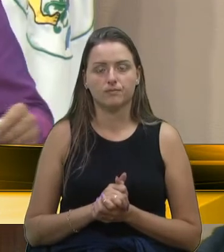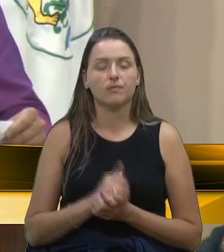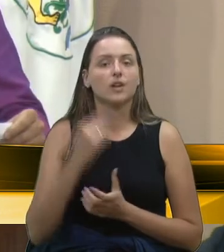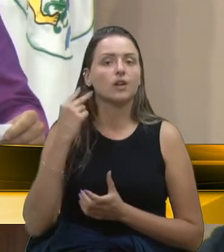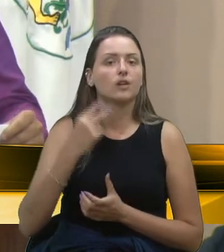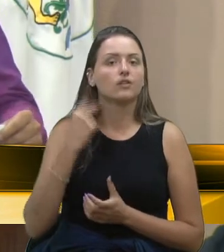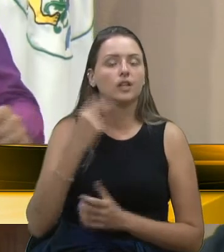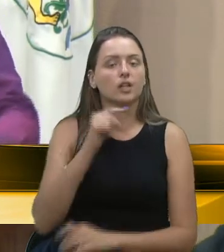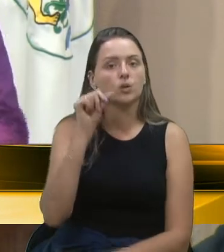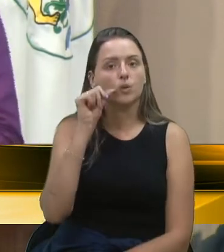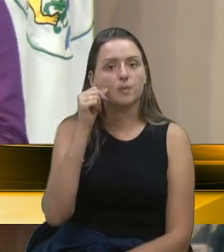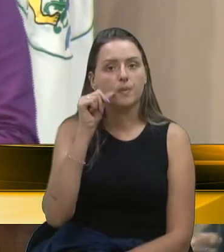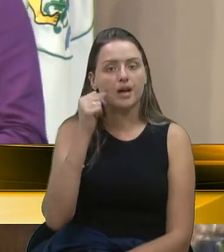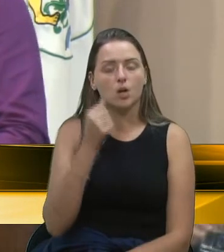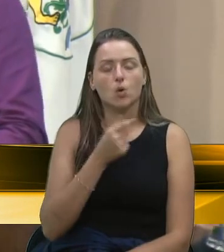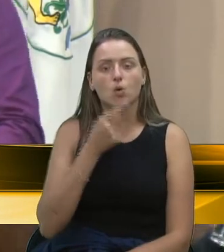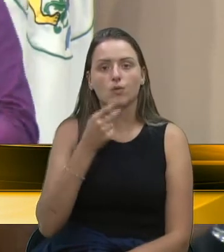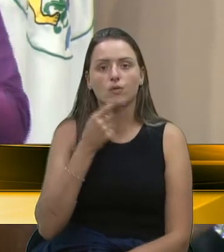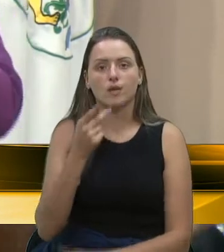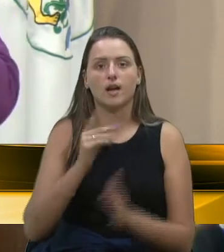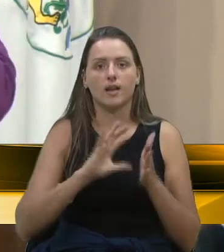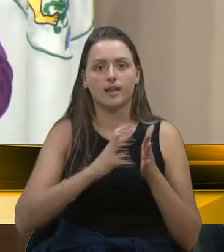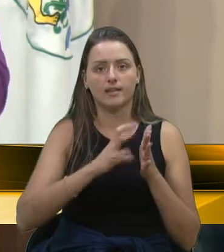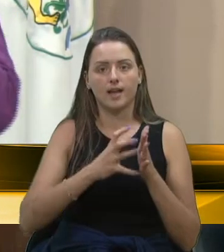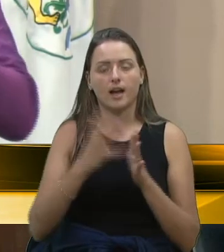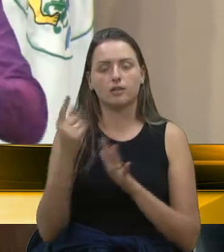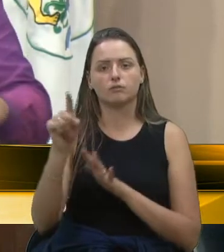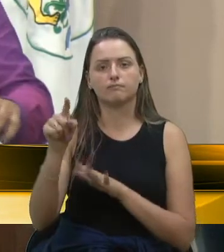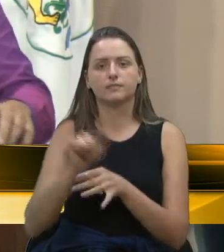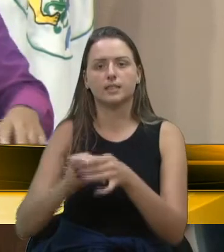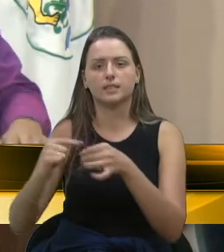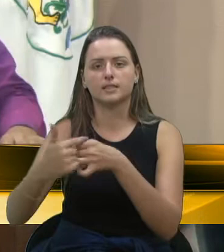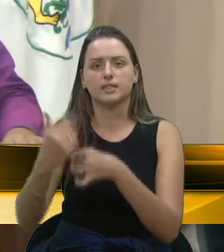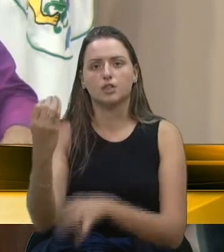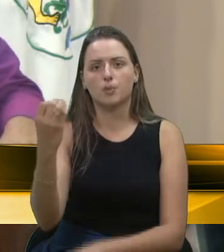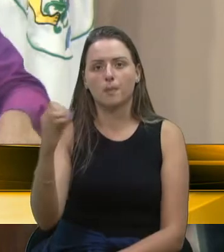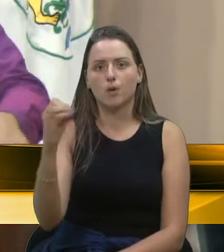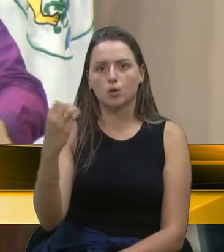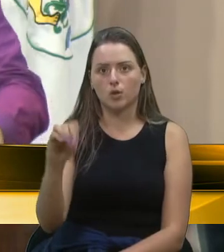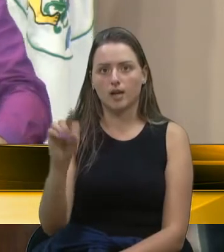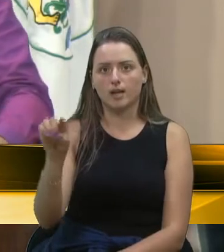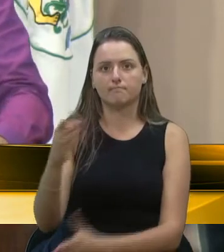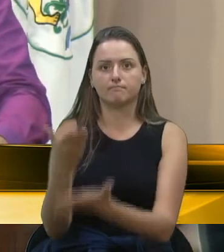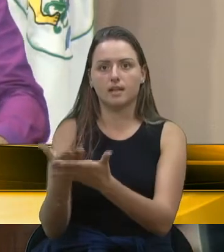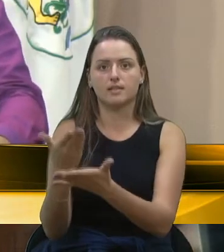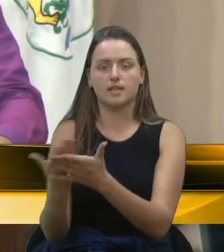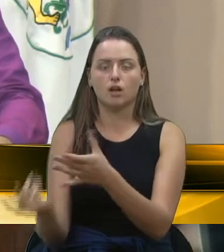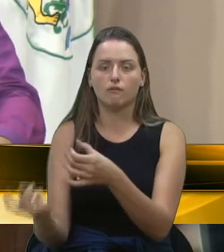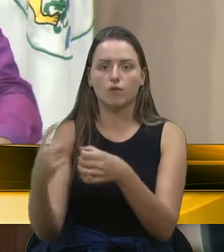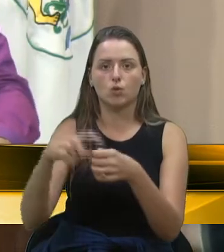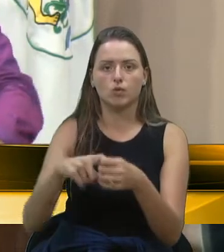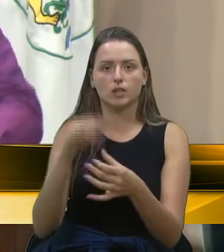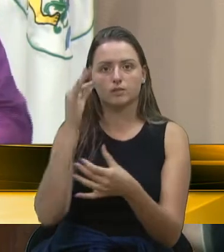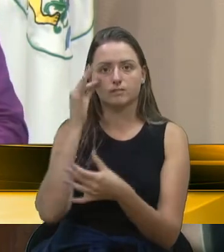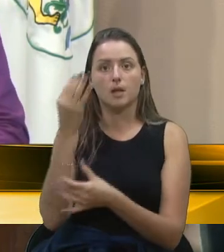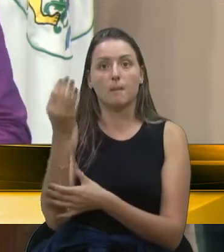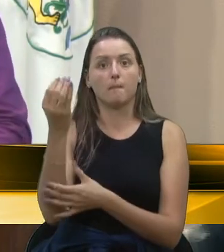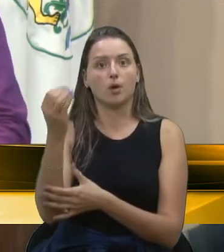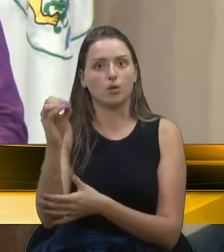vereador Marcon traz aqui o dado de Porto Alegre, que Porto Alegre as aulas estão sendo retomadas. Porto